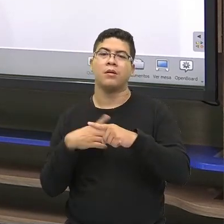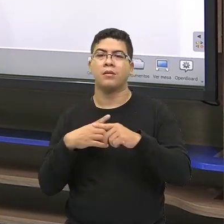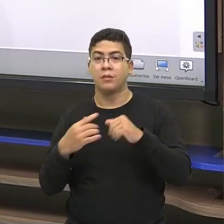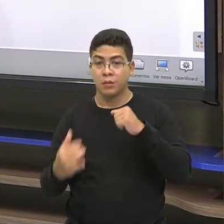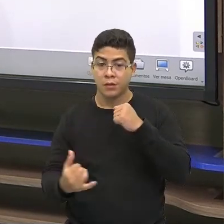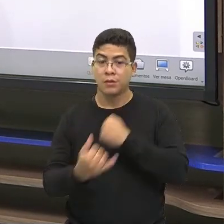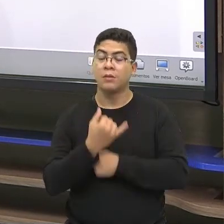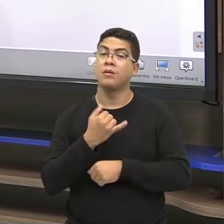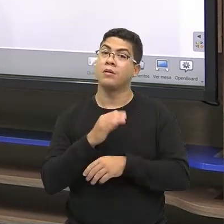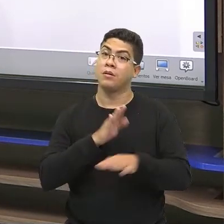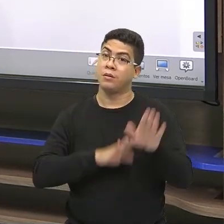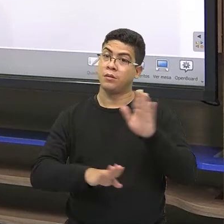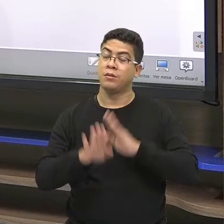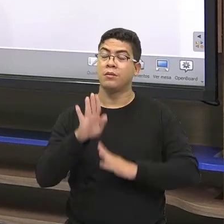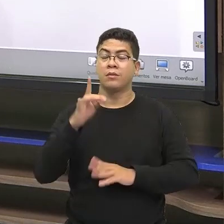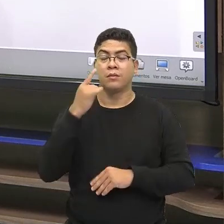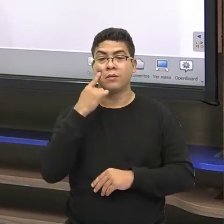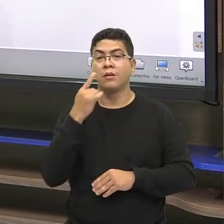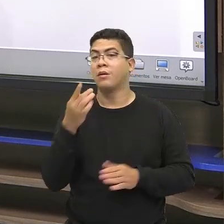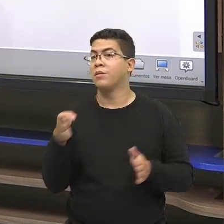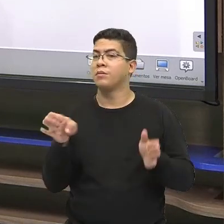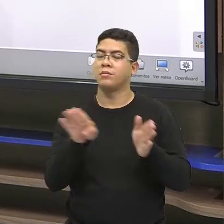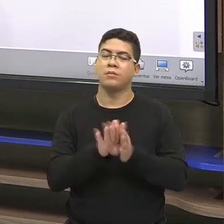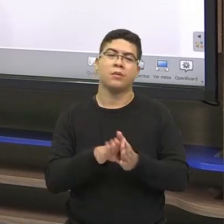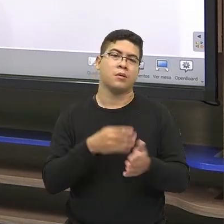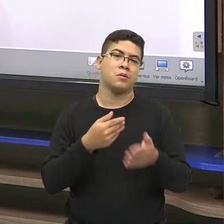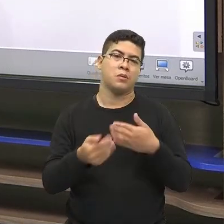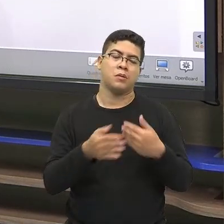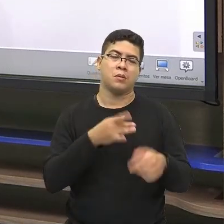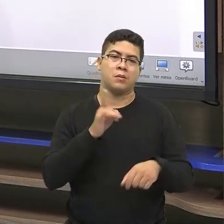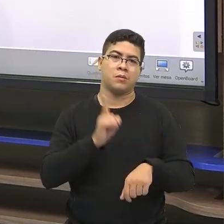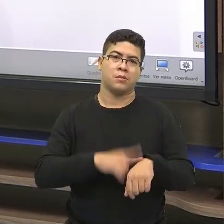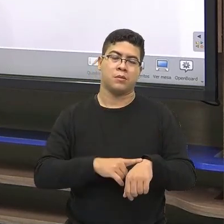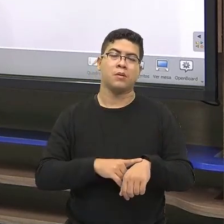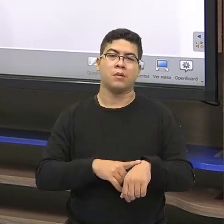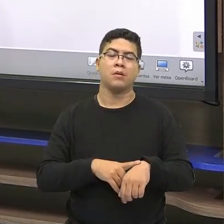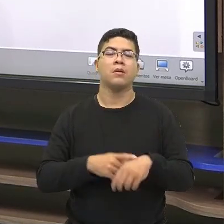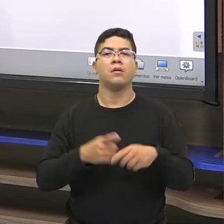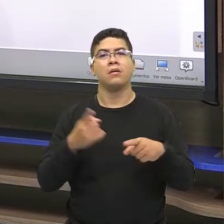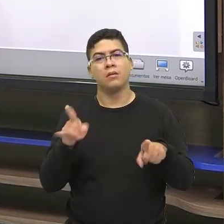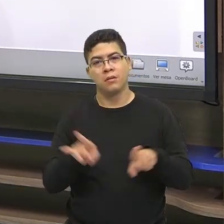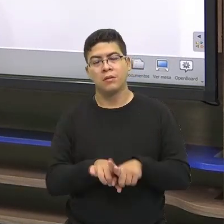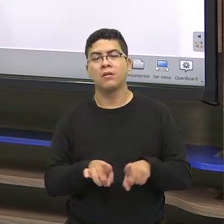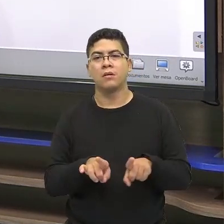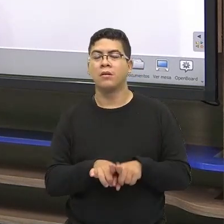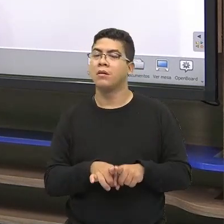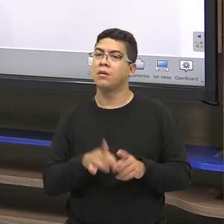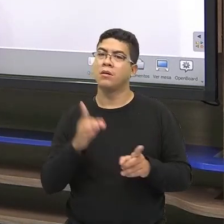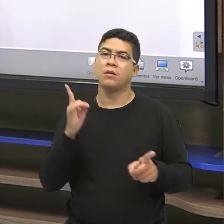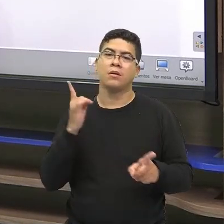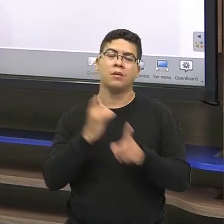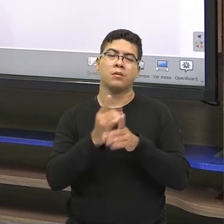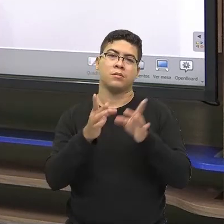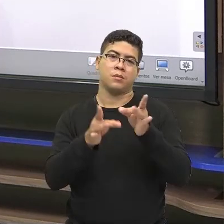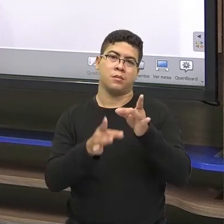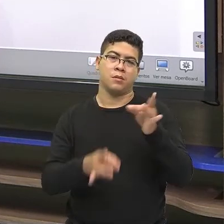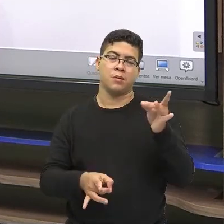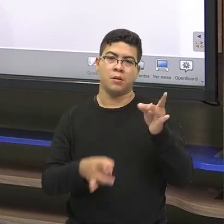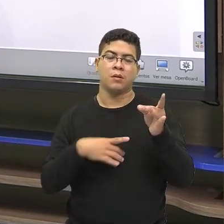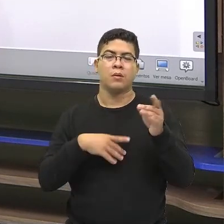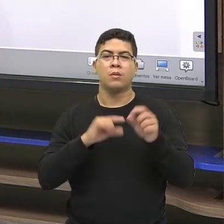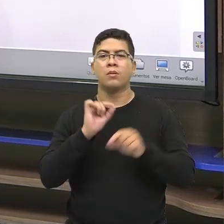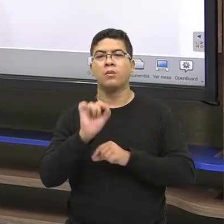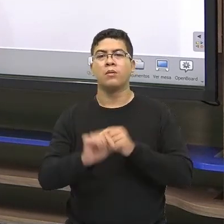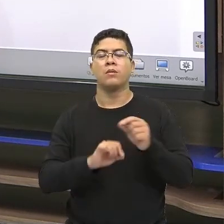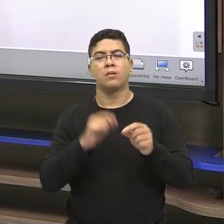traiçoeira, né? Que ela pode chegar a qualquer momento. E aqui ele também descreve um pouco da vida dele, né?